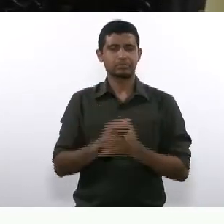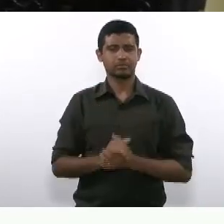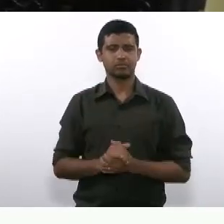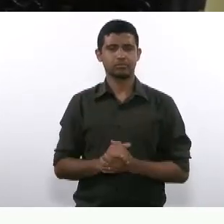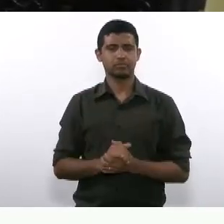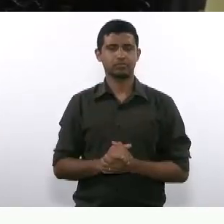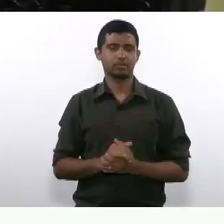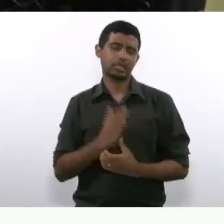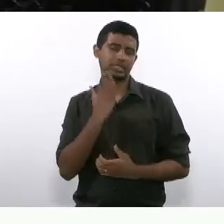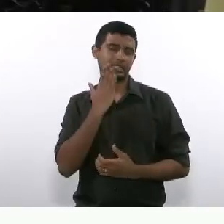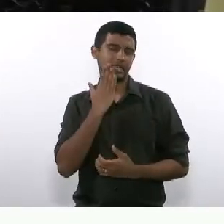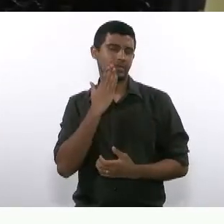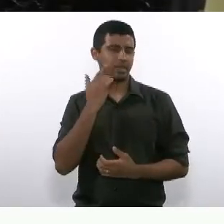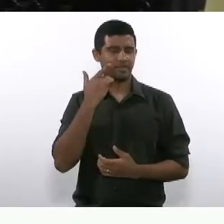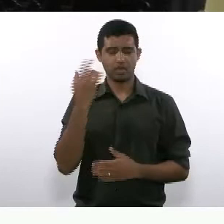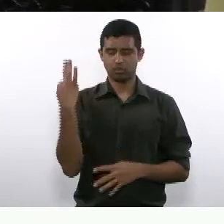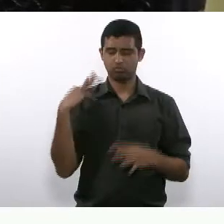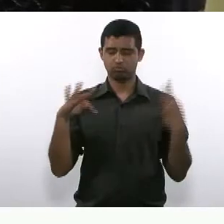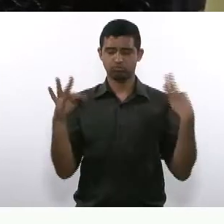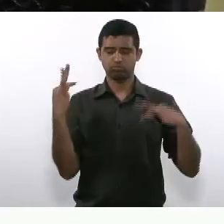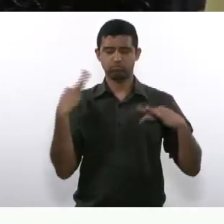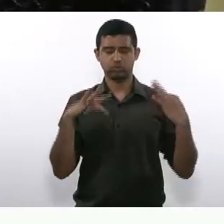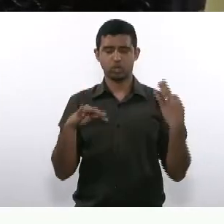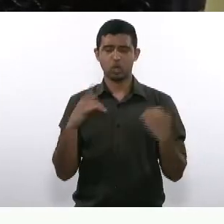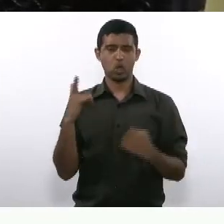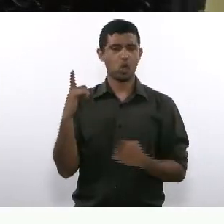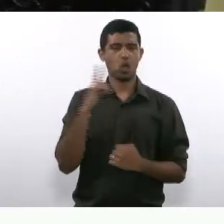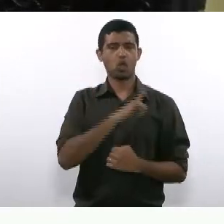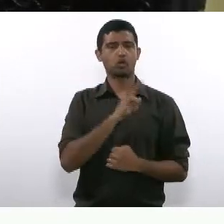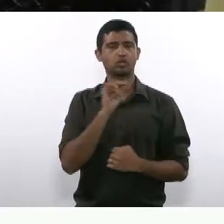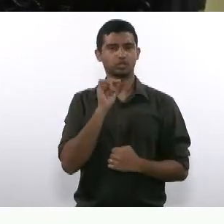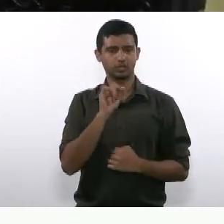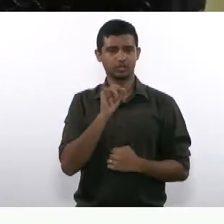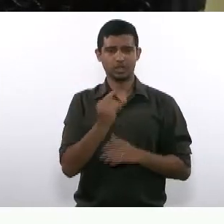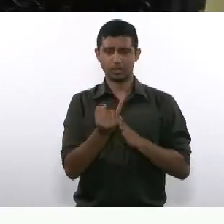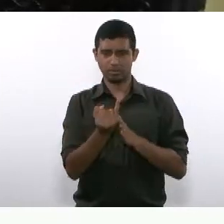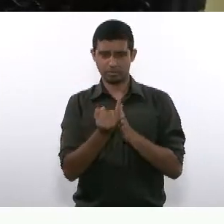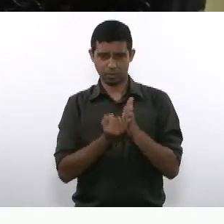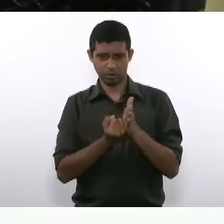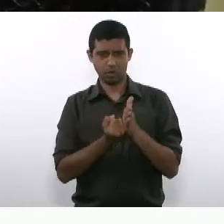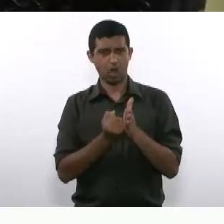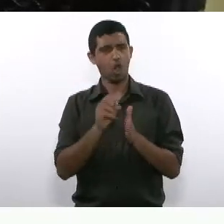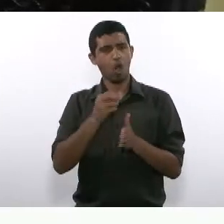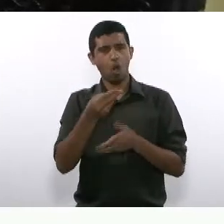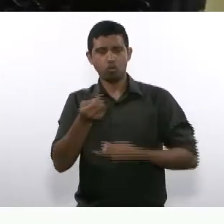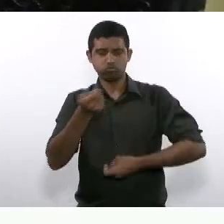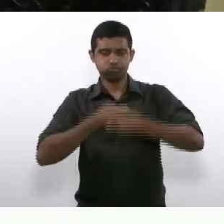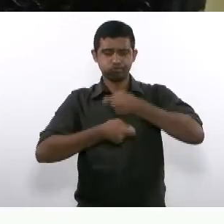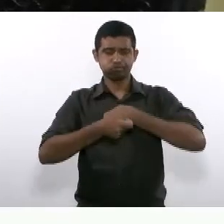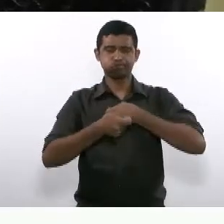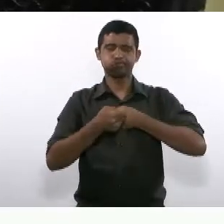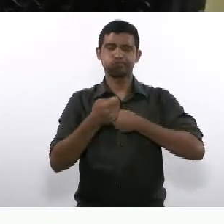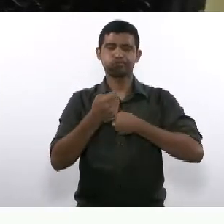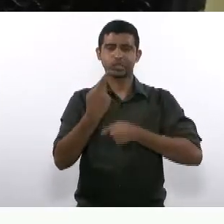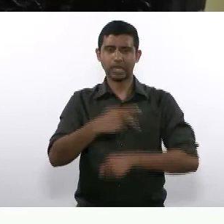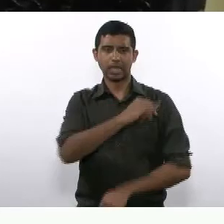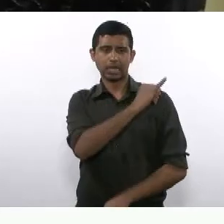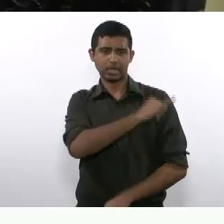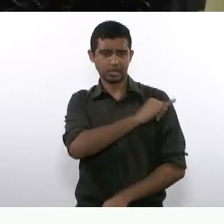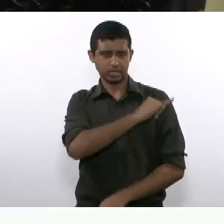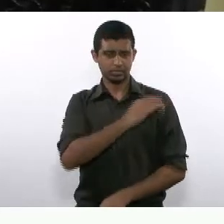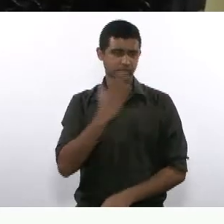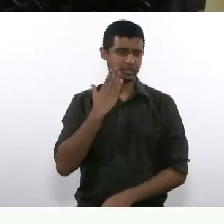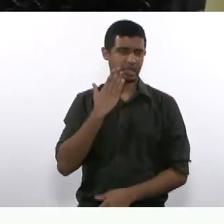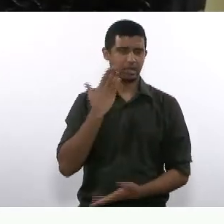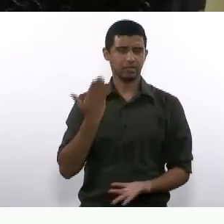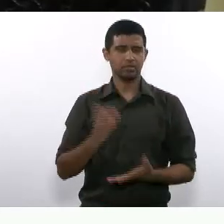expressar quanto o turismo gera de investimento, gera de impostos ou de retorno para o Rio de Janeiro? Eu falo